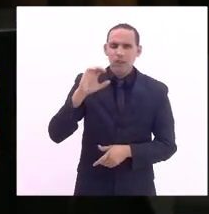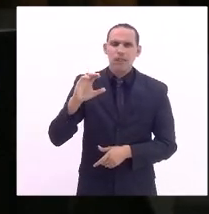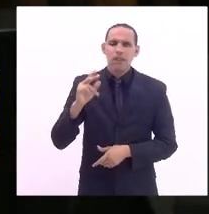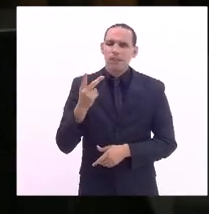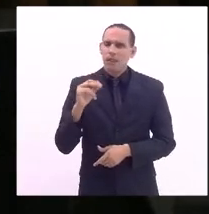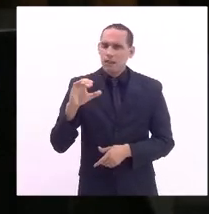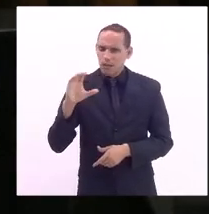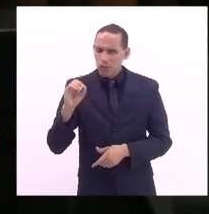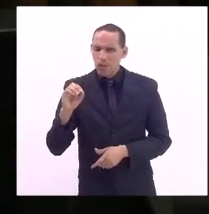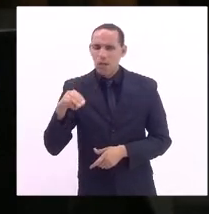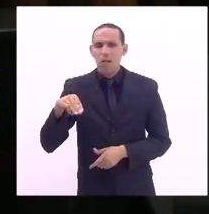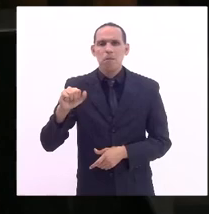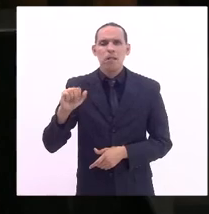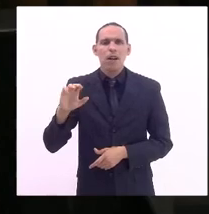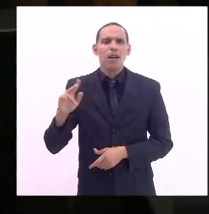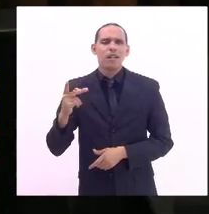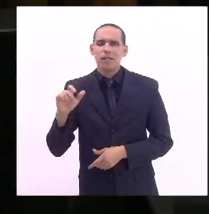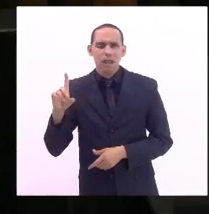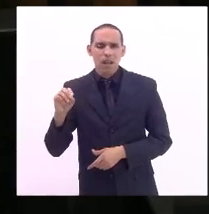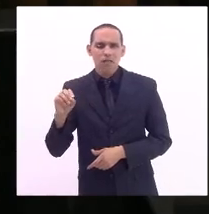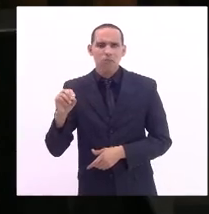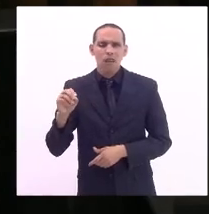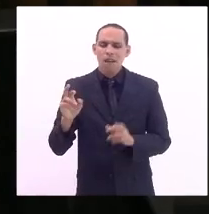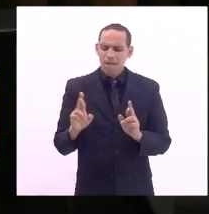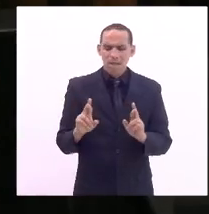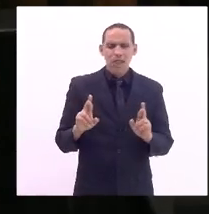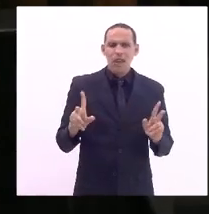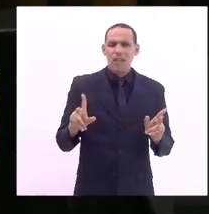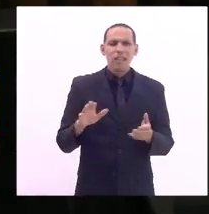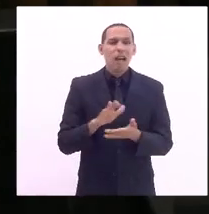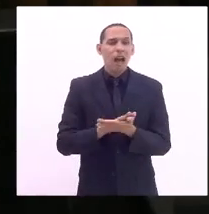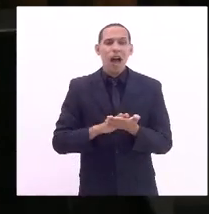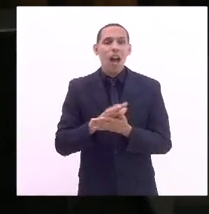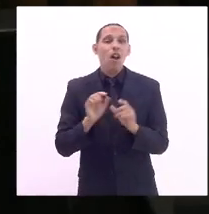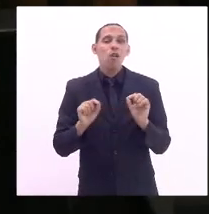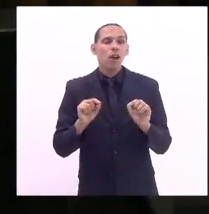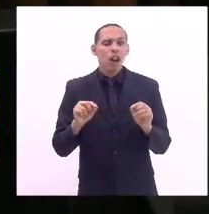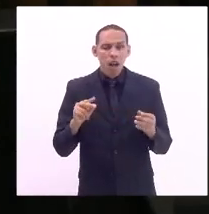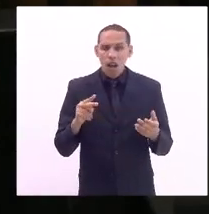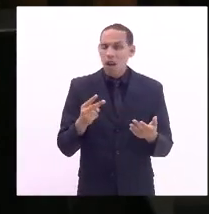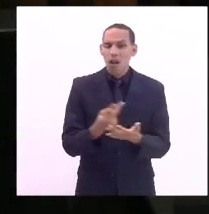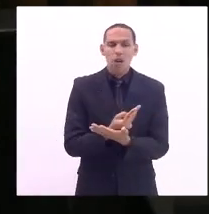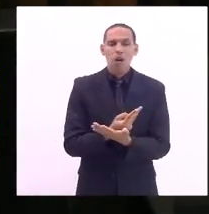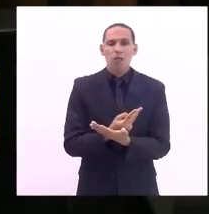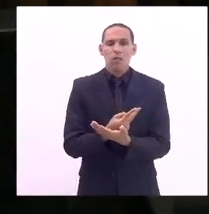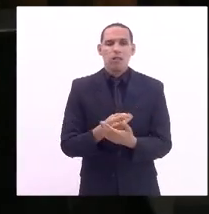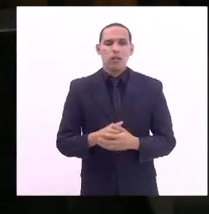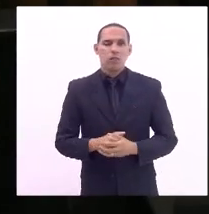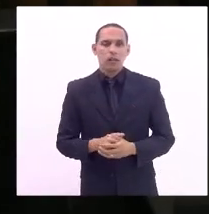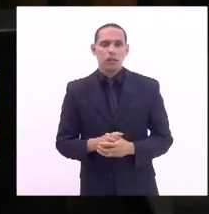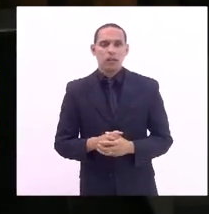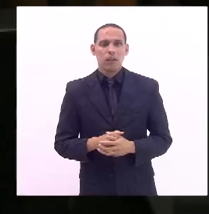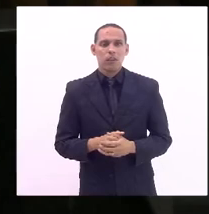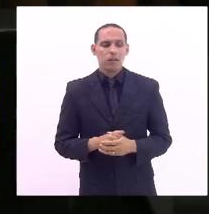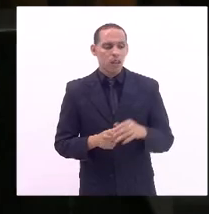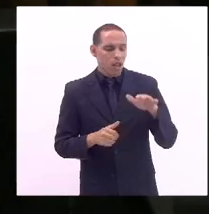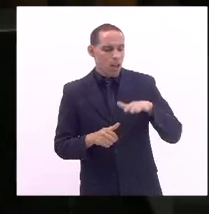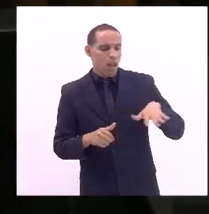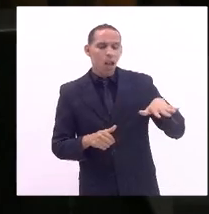Chico Machado. Não difere do que acontece na